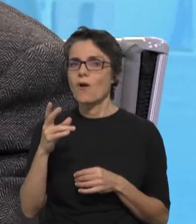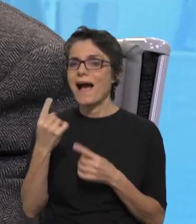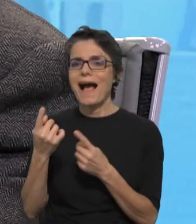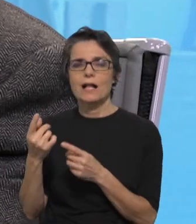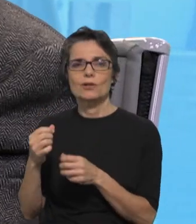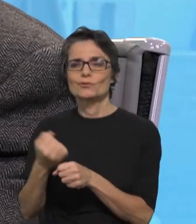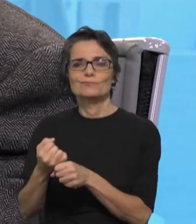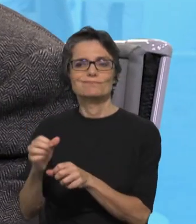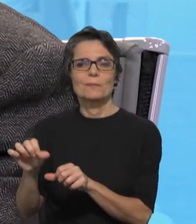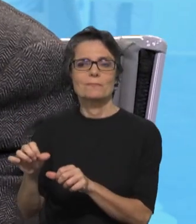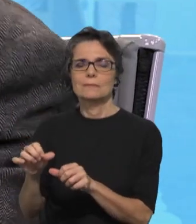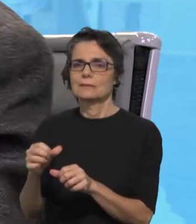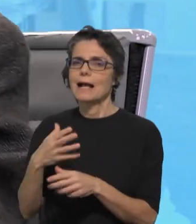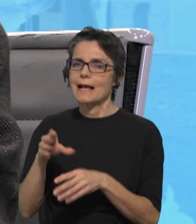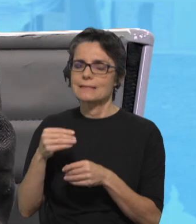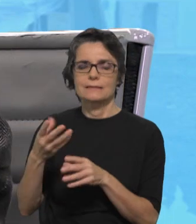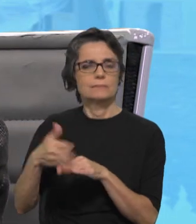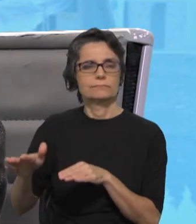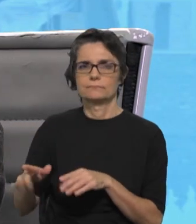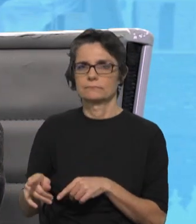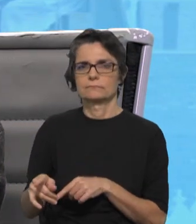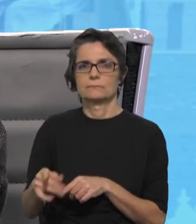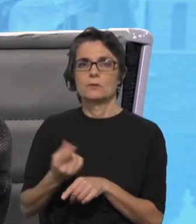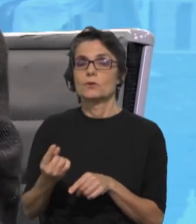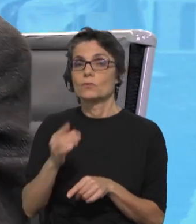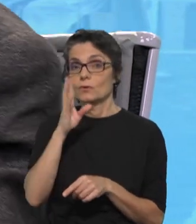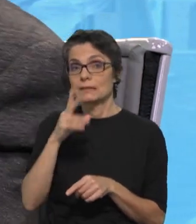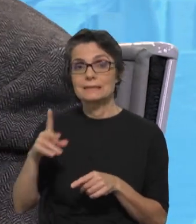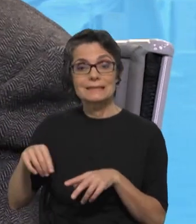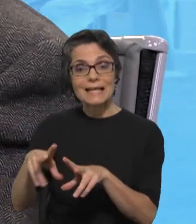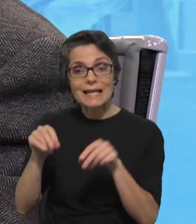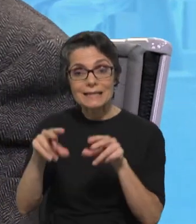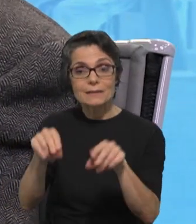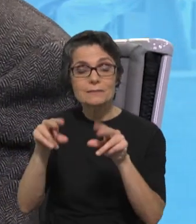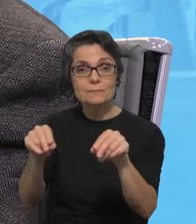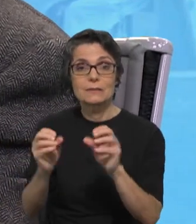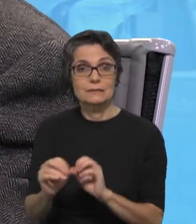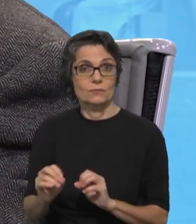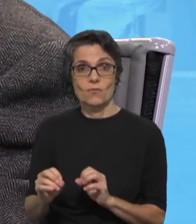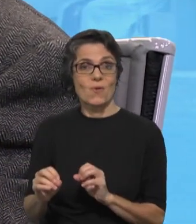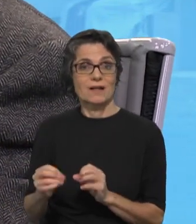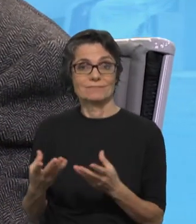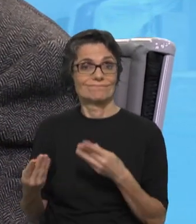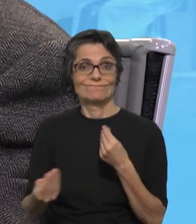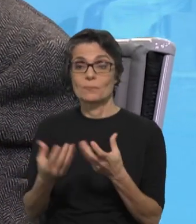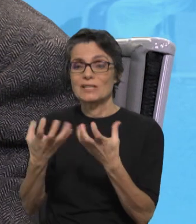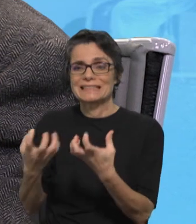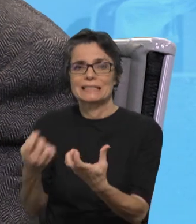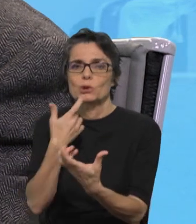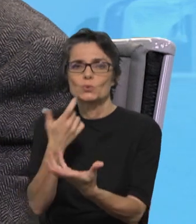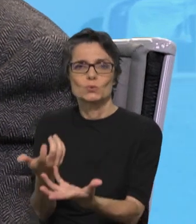poda, é muita barra e pouca uva. E a poda, muitas vezes, é